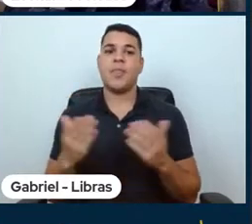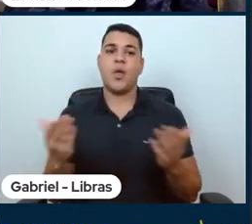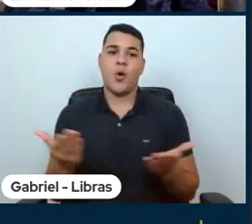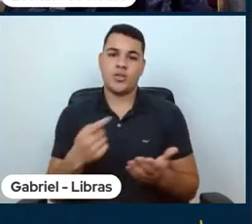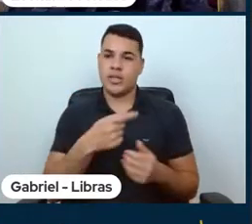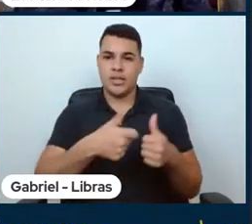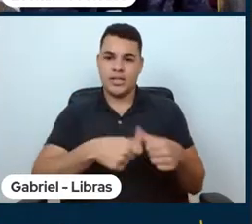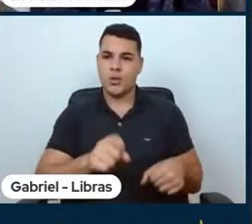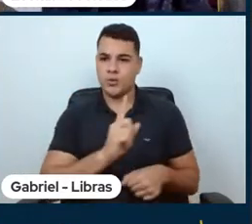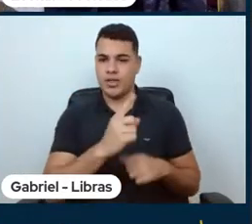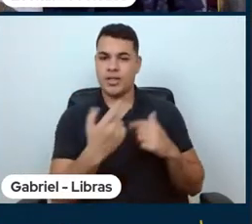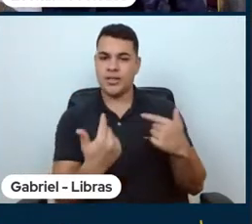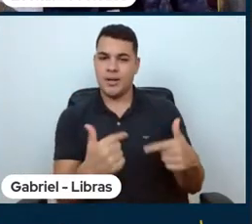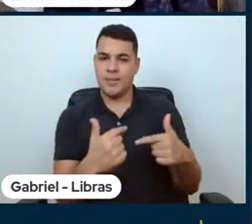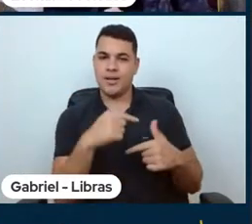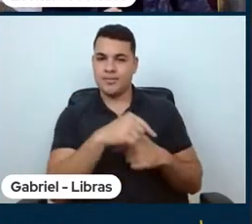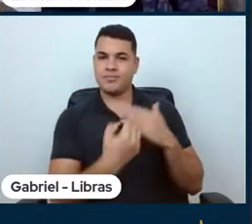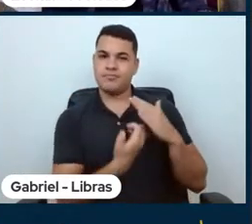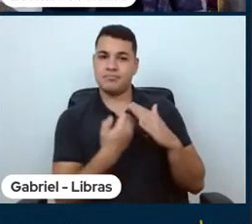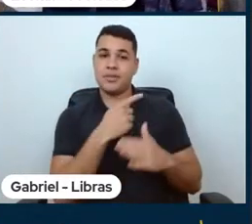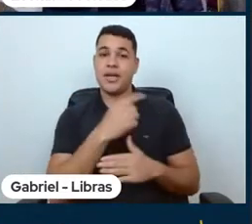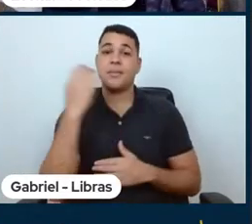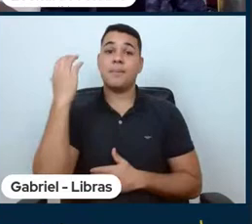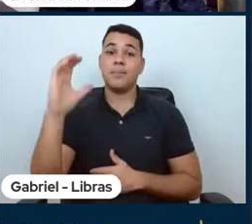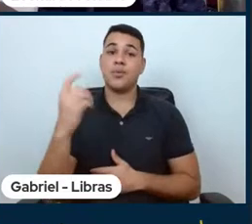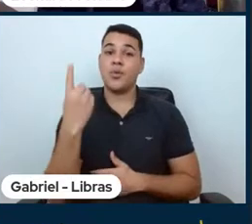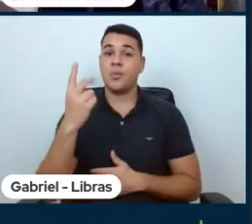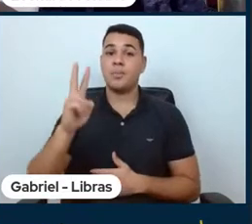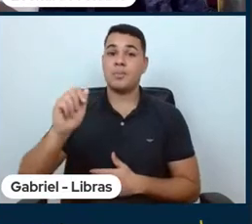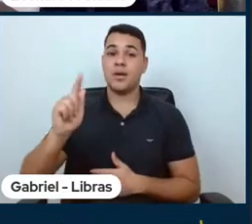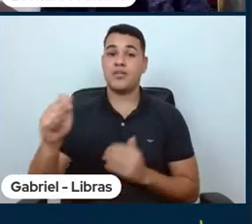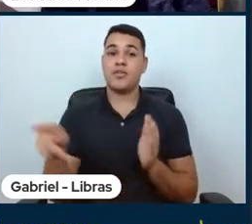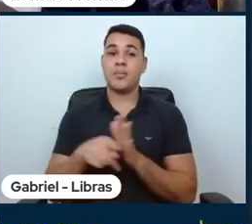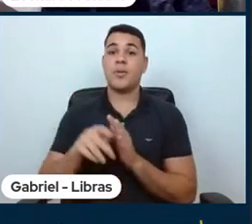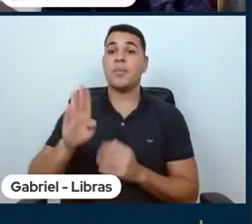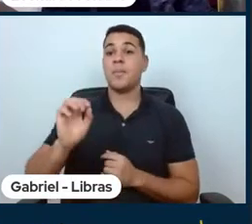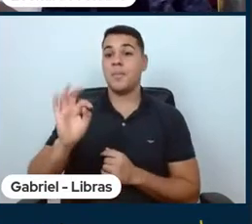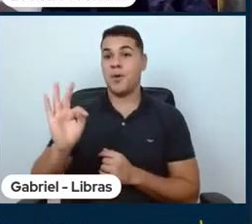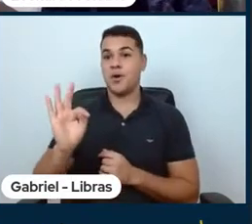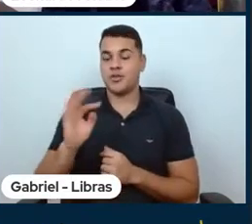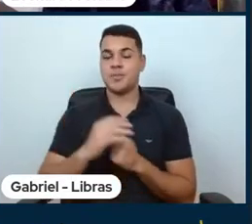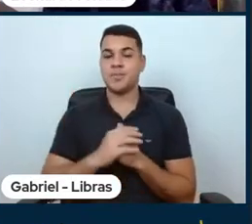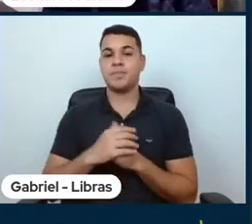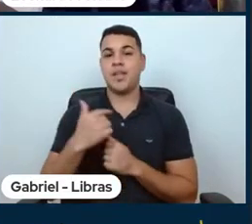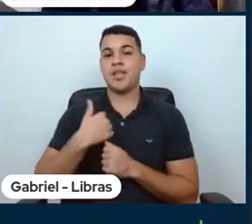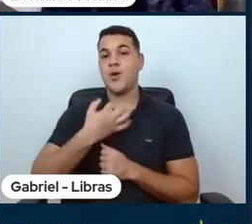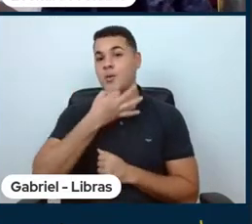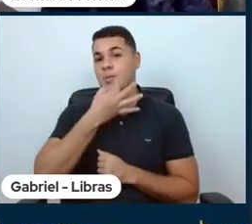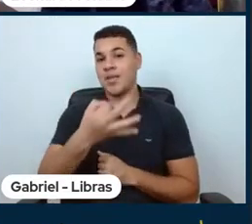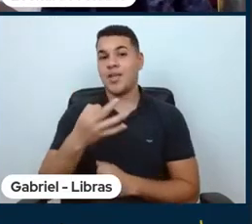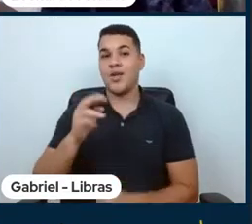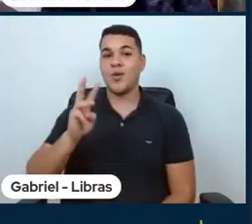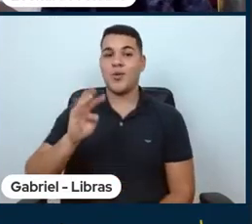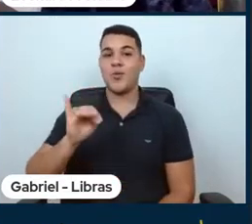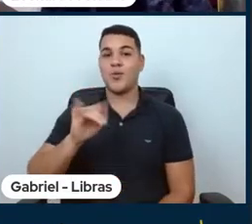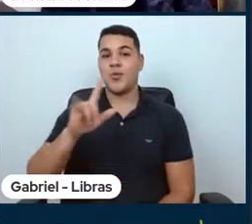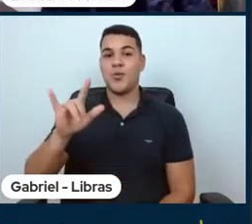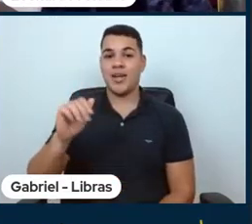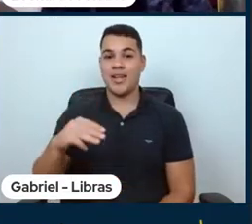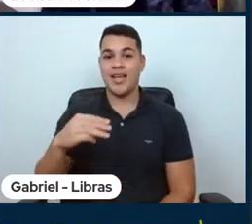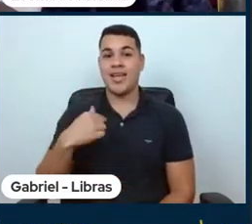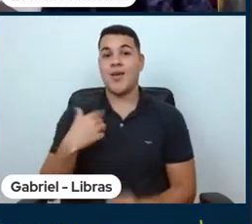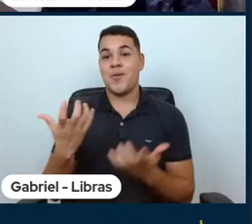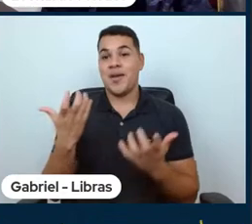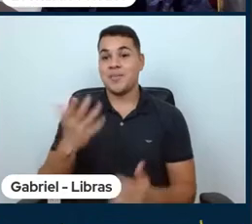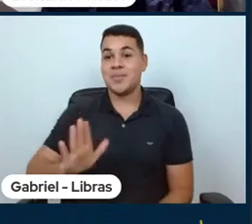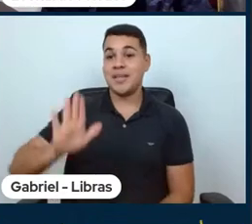na Cinti, ele fez um post com uma vaga para chatbot developer. E eu comentei assim, William, eu acabei de me candidatar para a